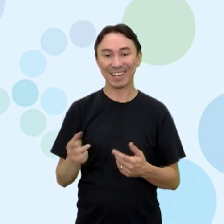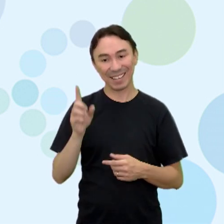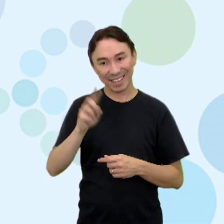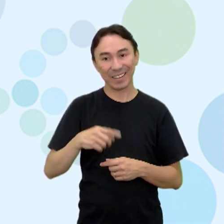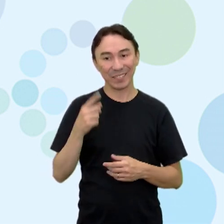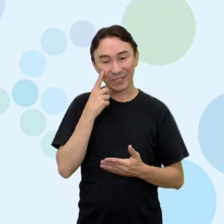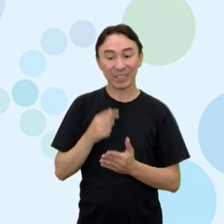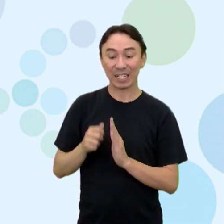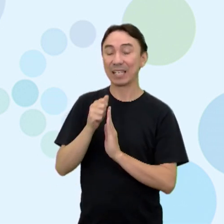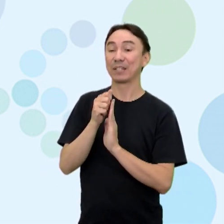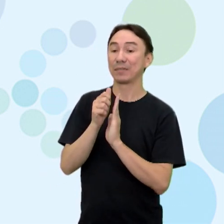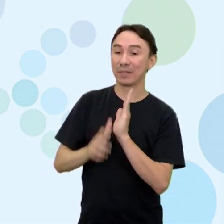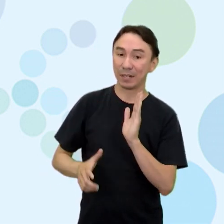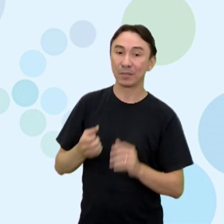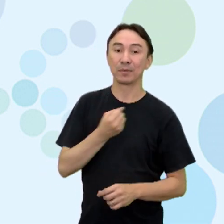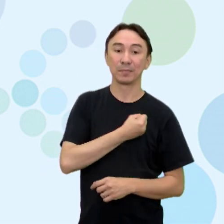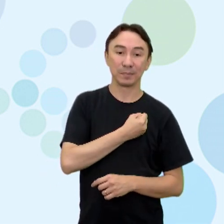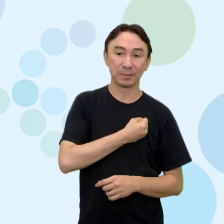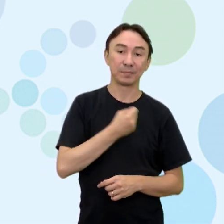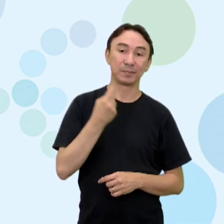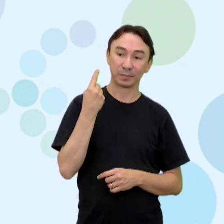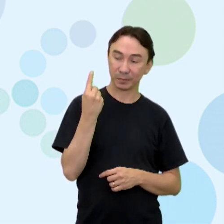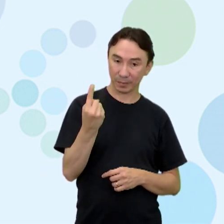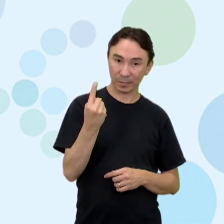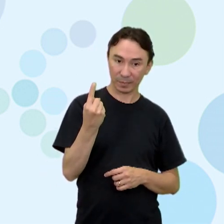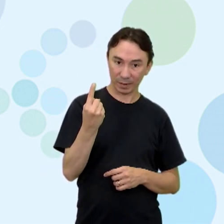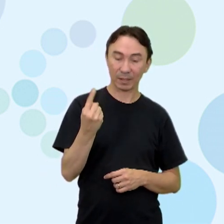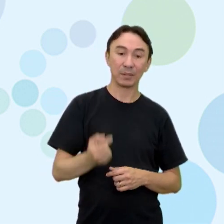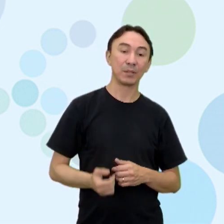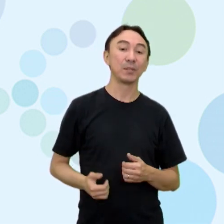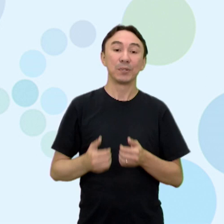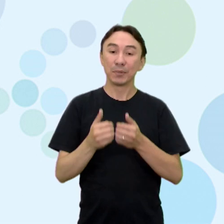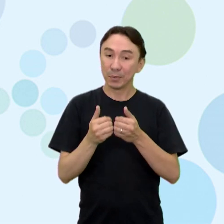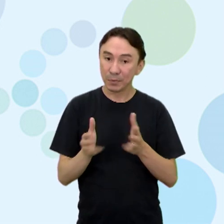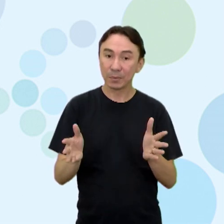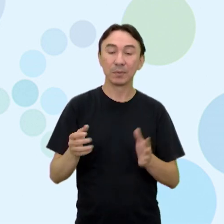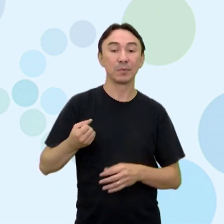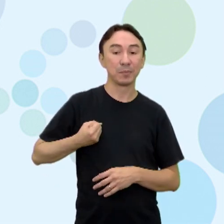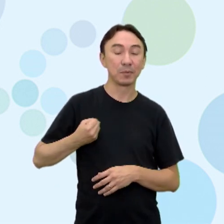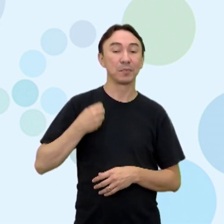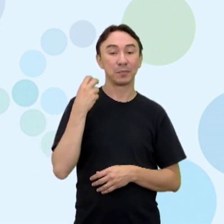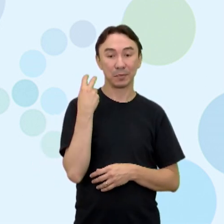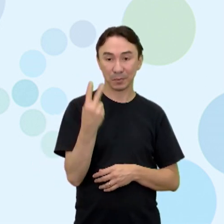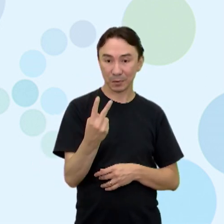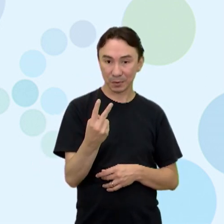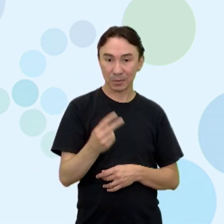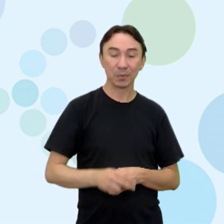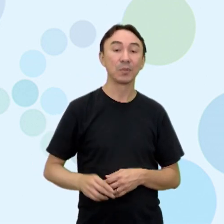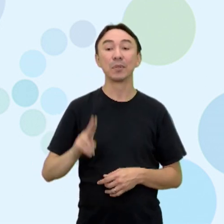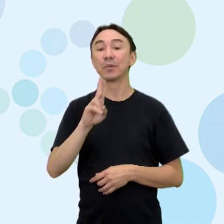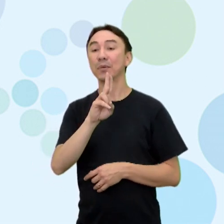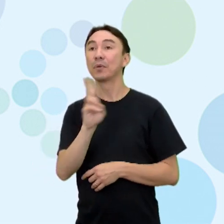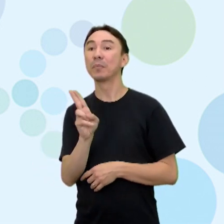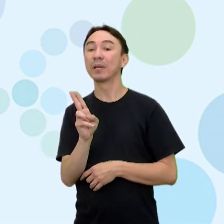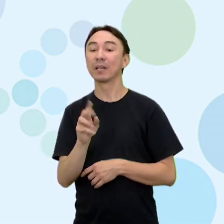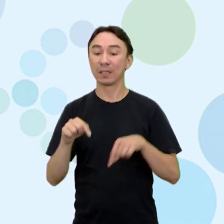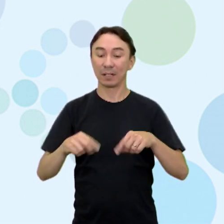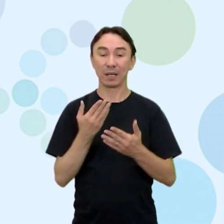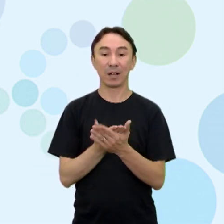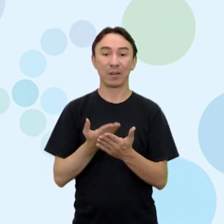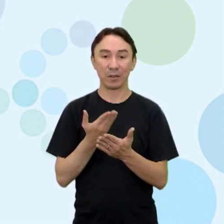1. E introdução 2, essa é a segunda parte da introdução. O nome desta aula, recursos que podemos utilizar.